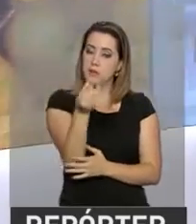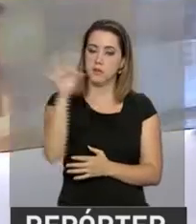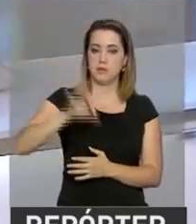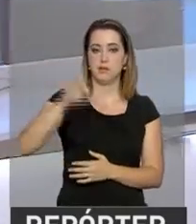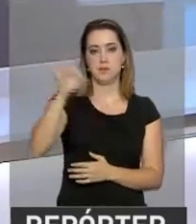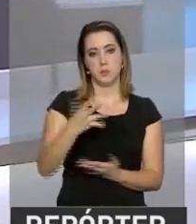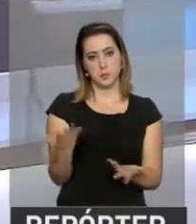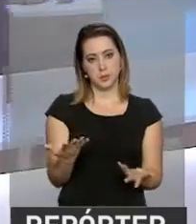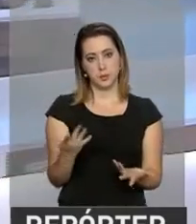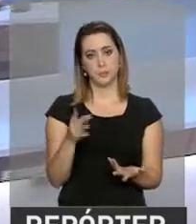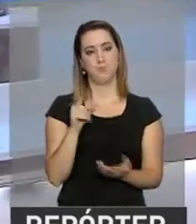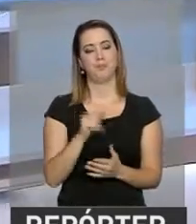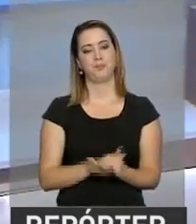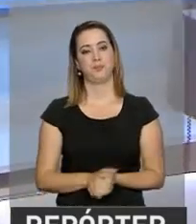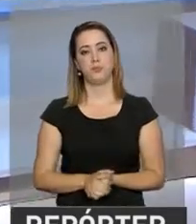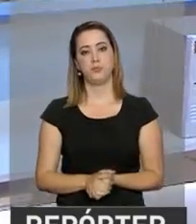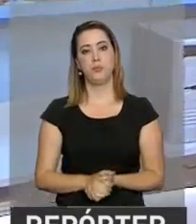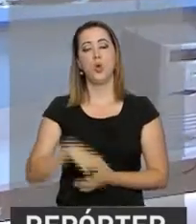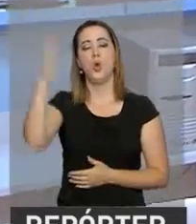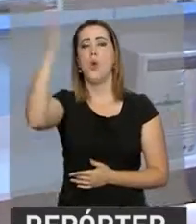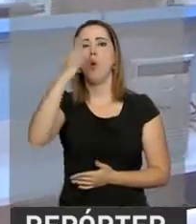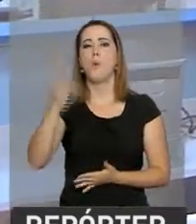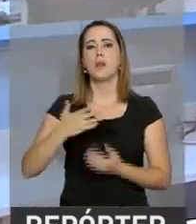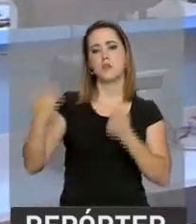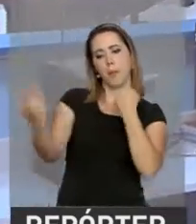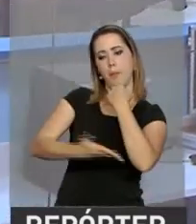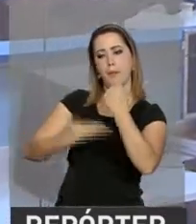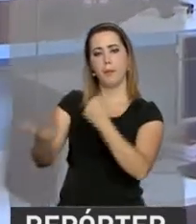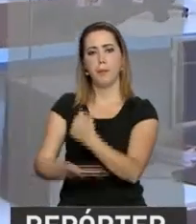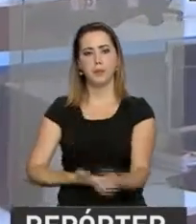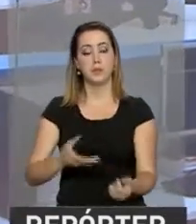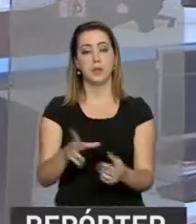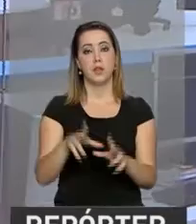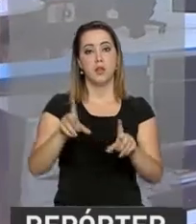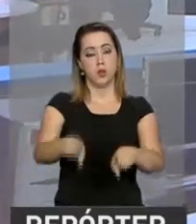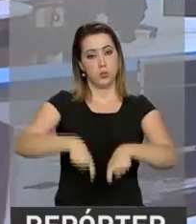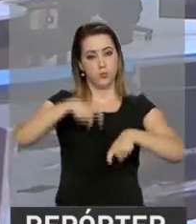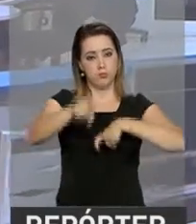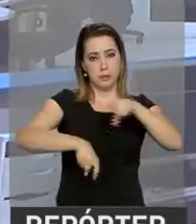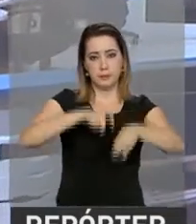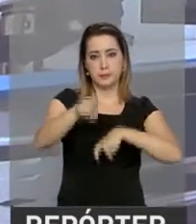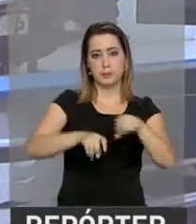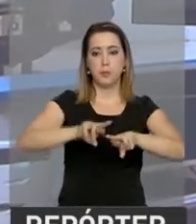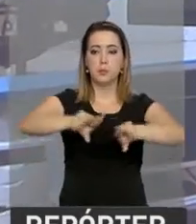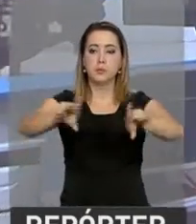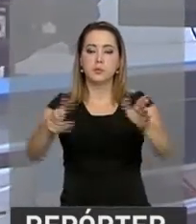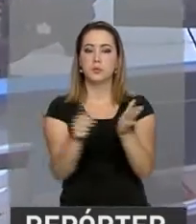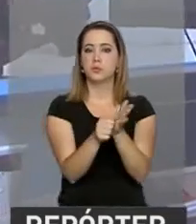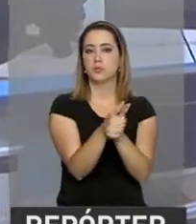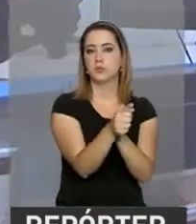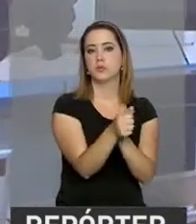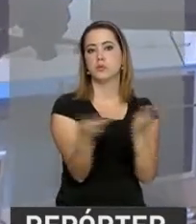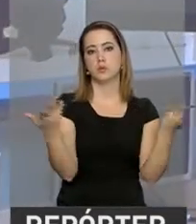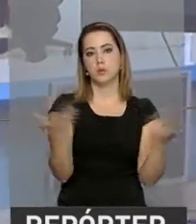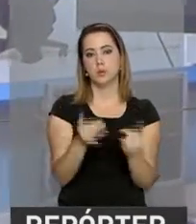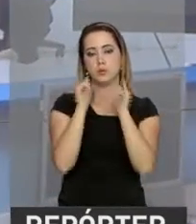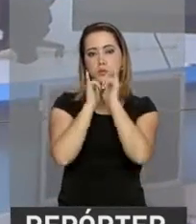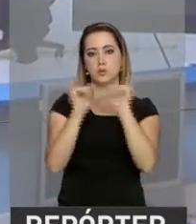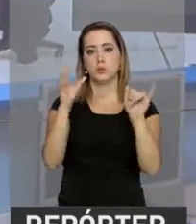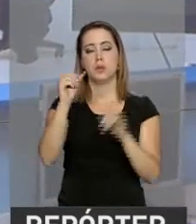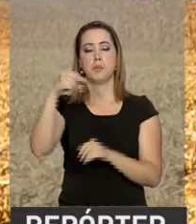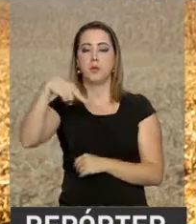e o brasil deve colher uma safra histórica de grãos a estimativa foi divulgada hoje pela conab a companhia nacional de